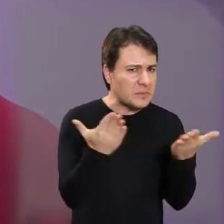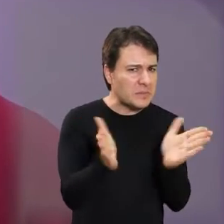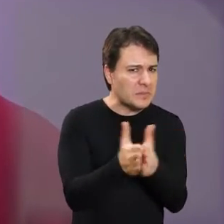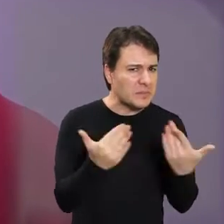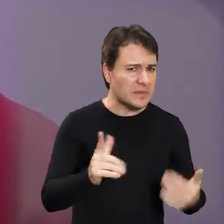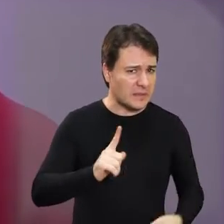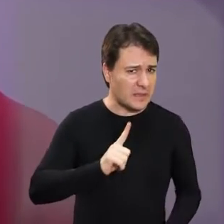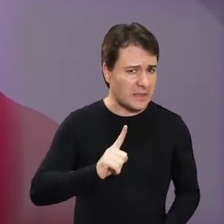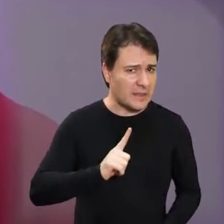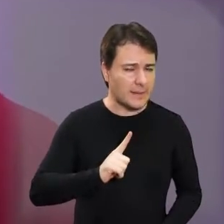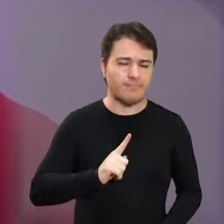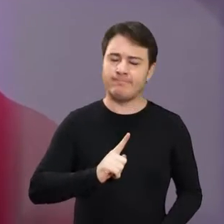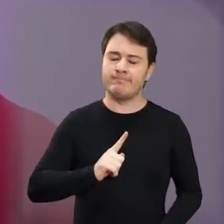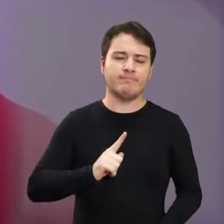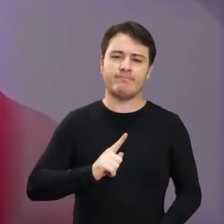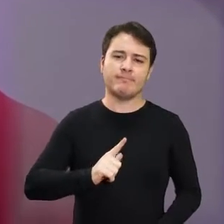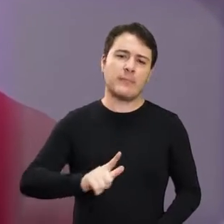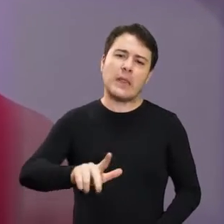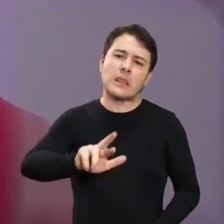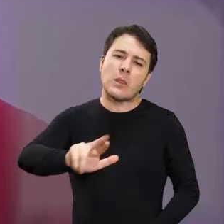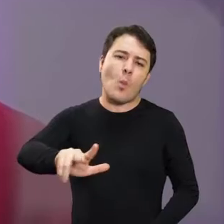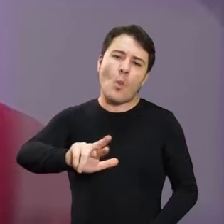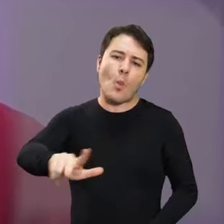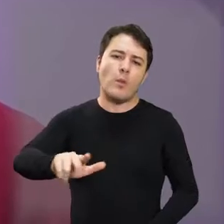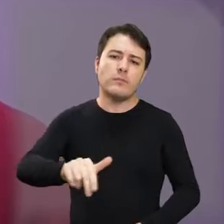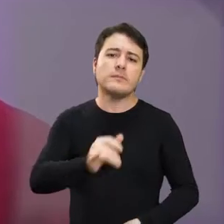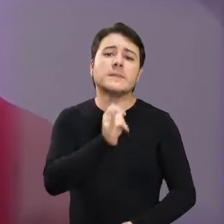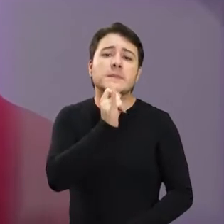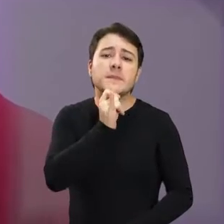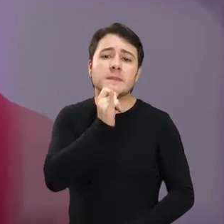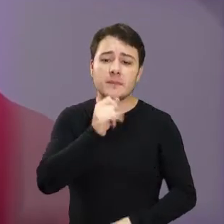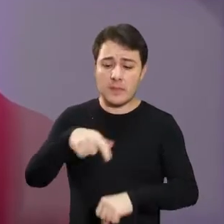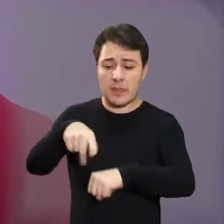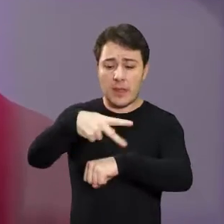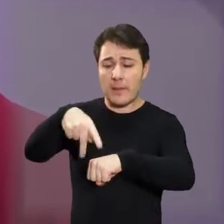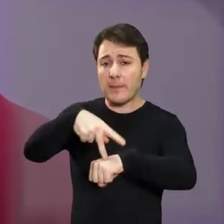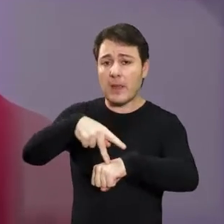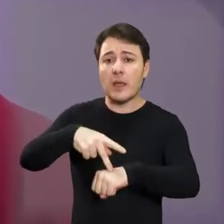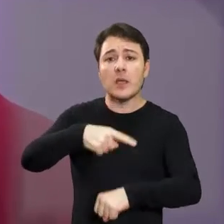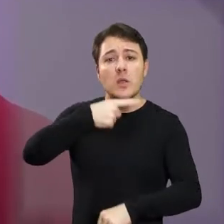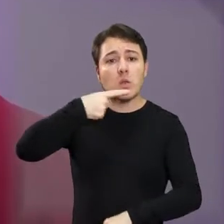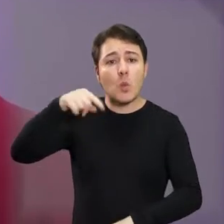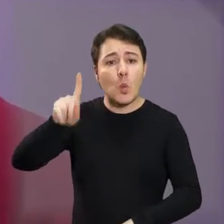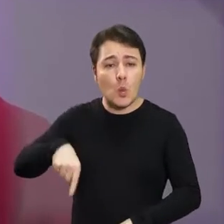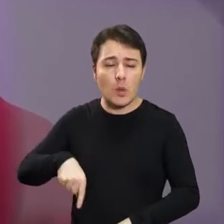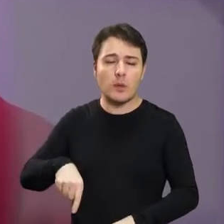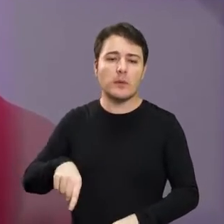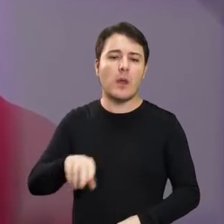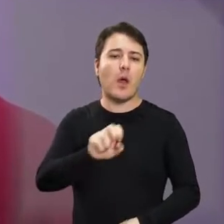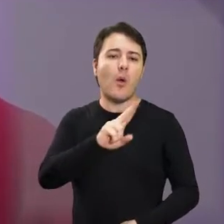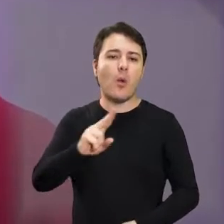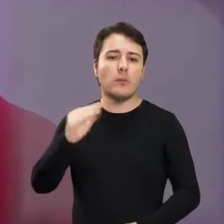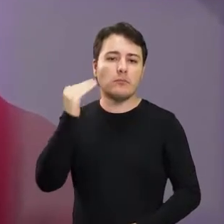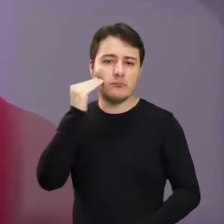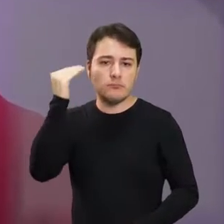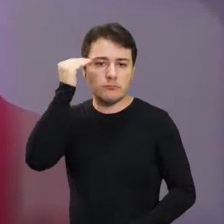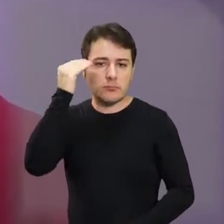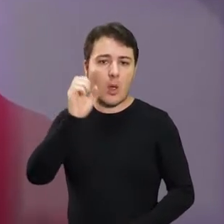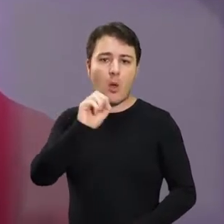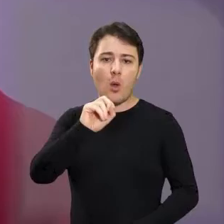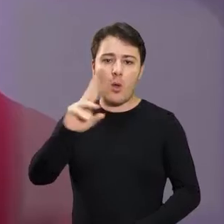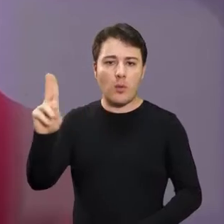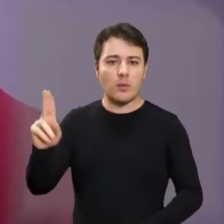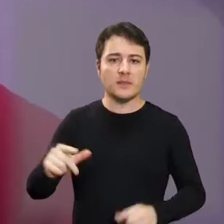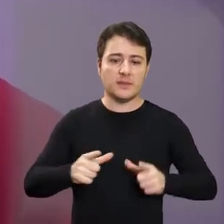Entretanto, é um erro achar que somente países pobres sofrem com isso. Por exemplo, a Rússia, a Coreia do Sul, o Japão,